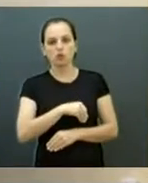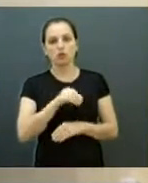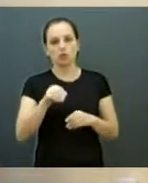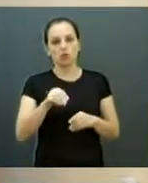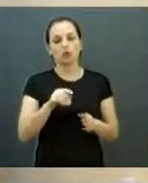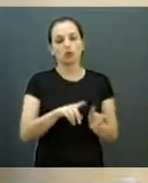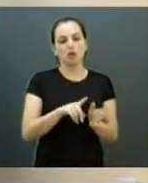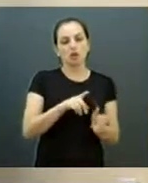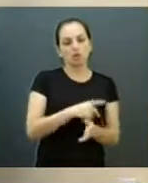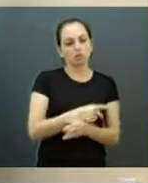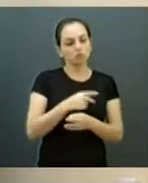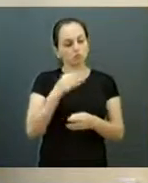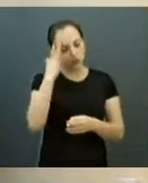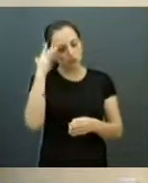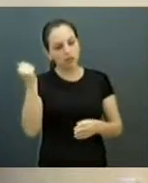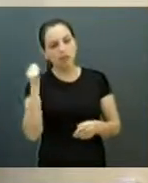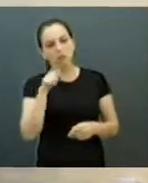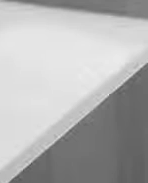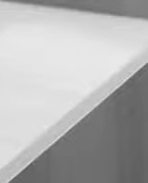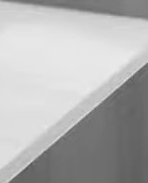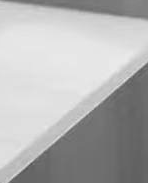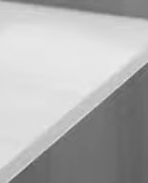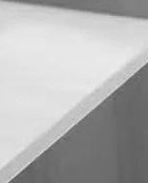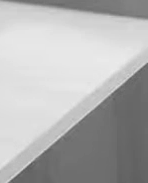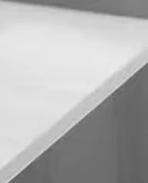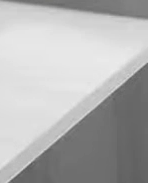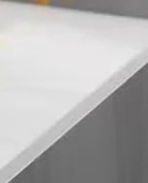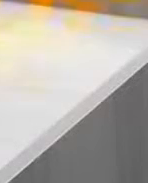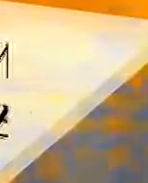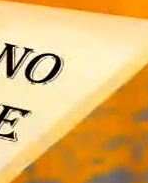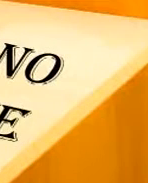avaliação é dele obrigado vendedor